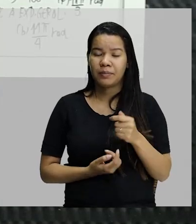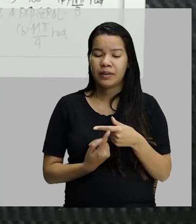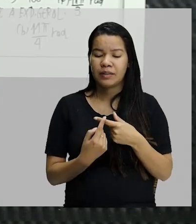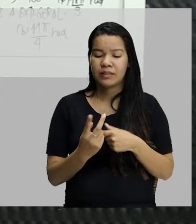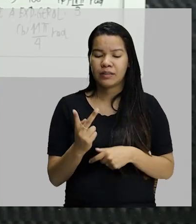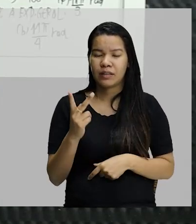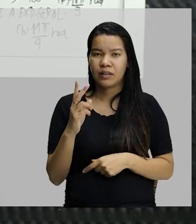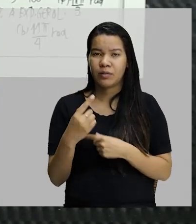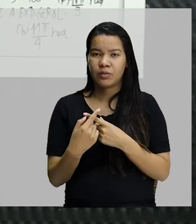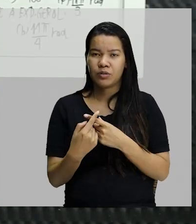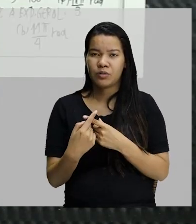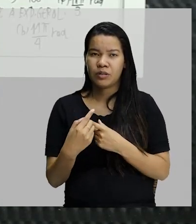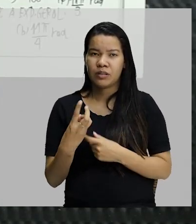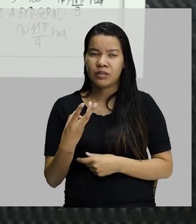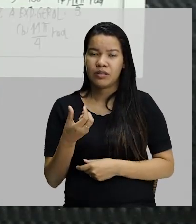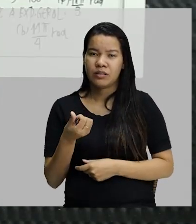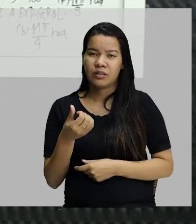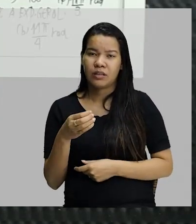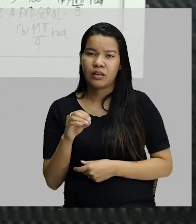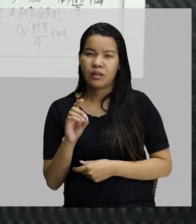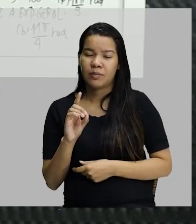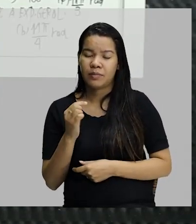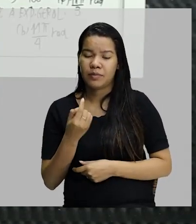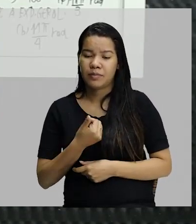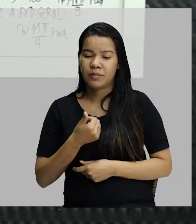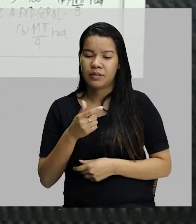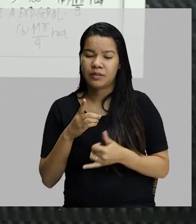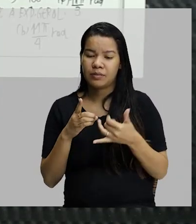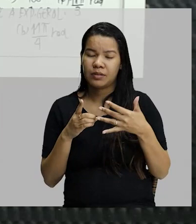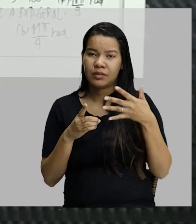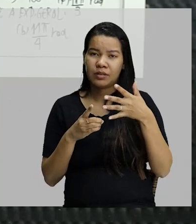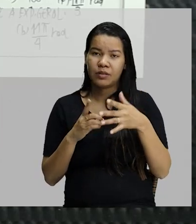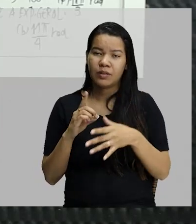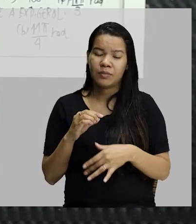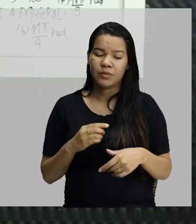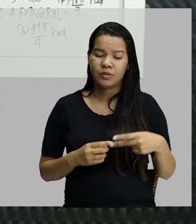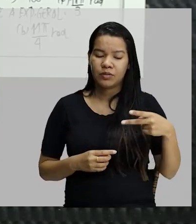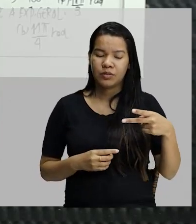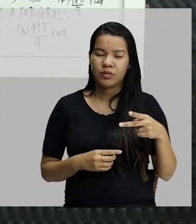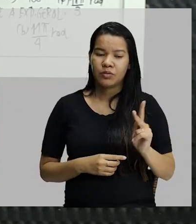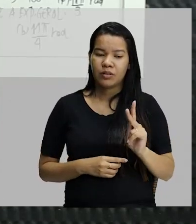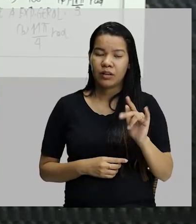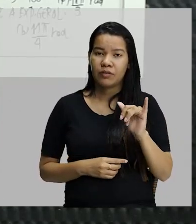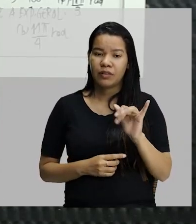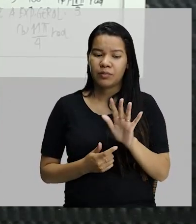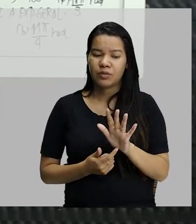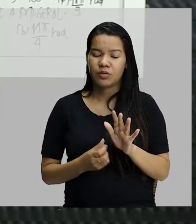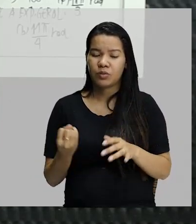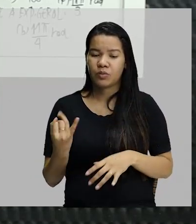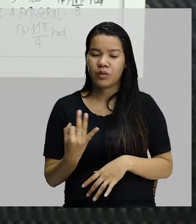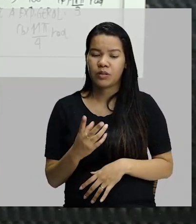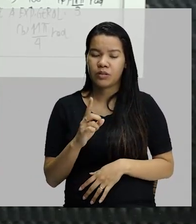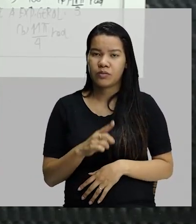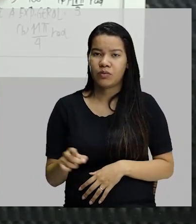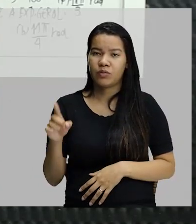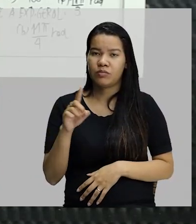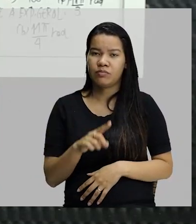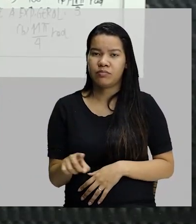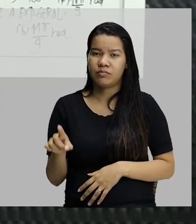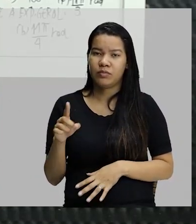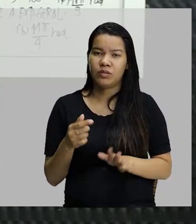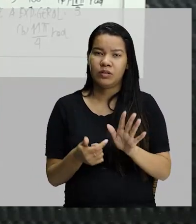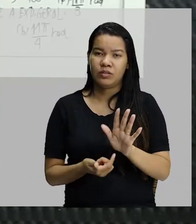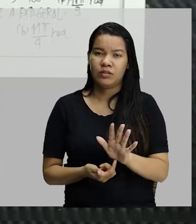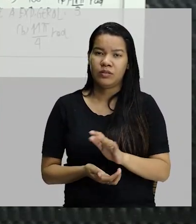360. Esse carinha aqui é a primeira determinação positiva. E esse K aqui vai indicar quantas voltas o arco deu.